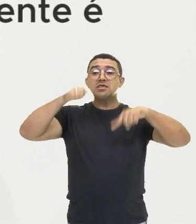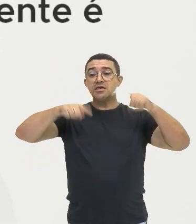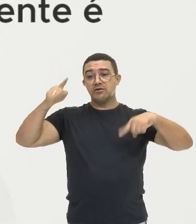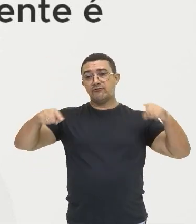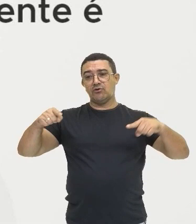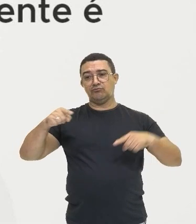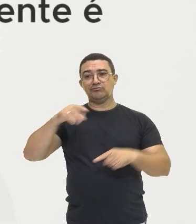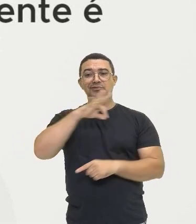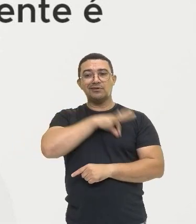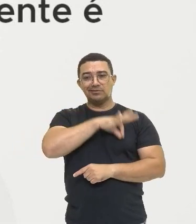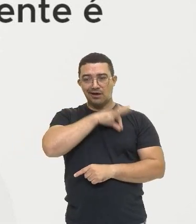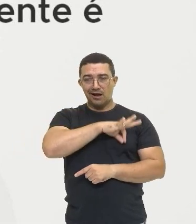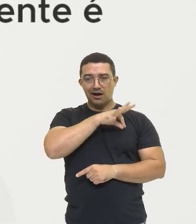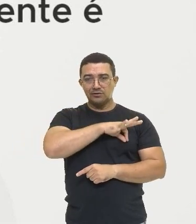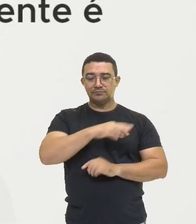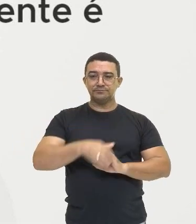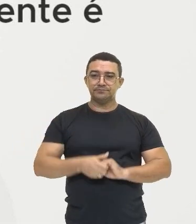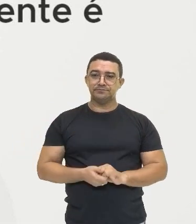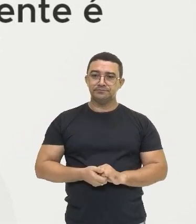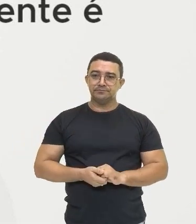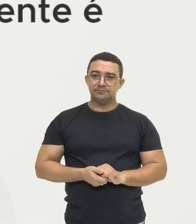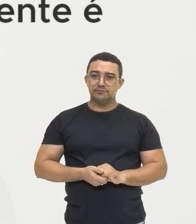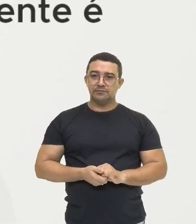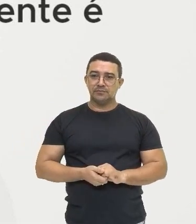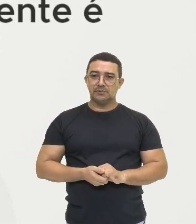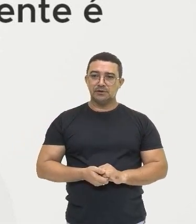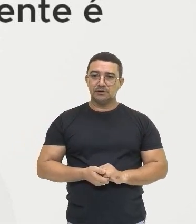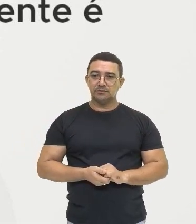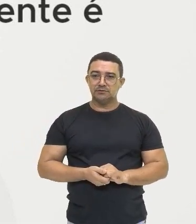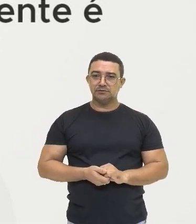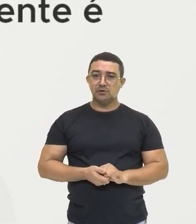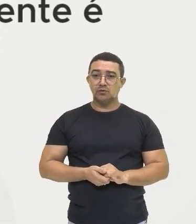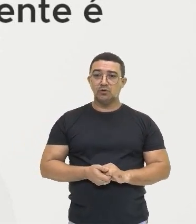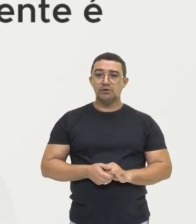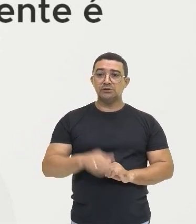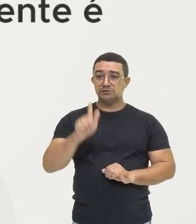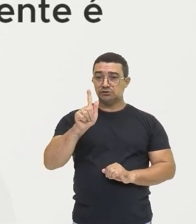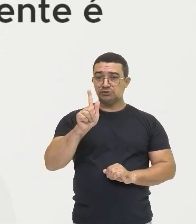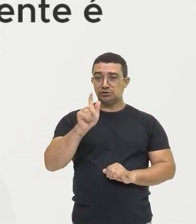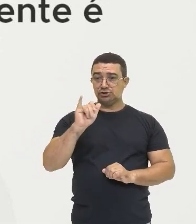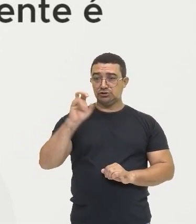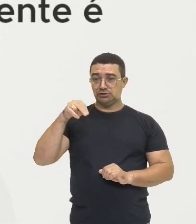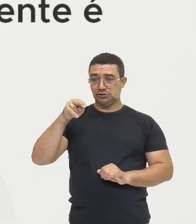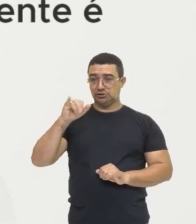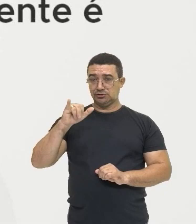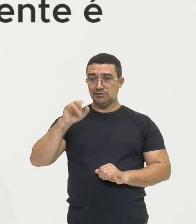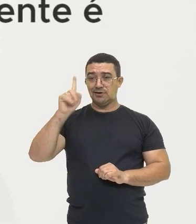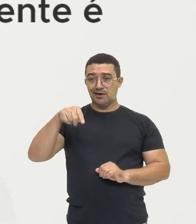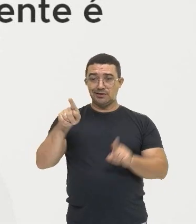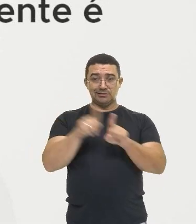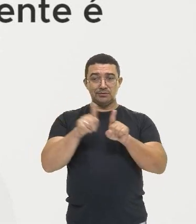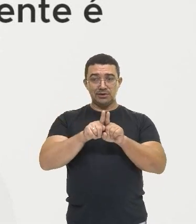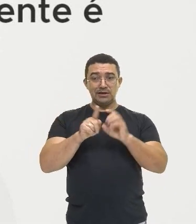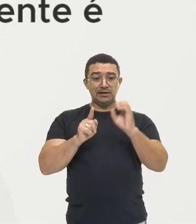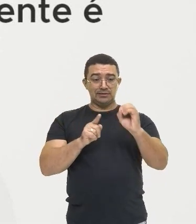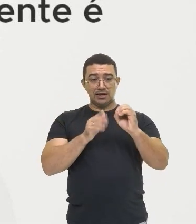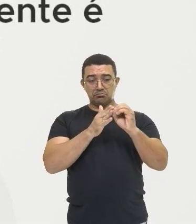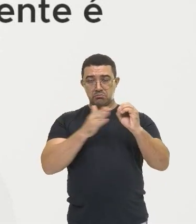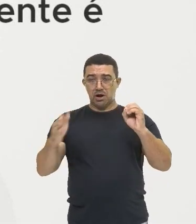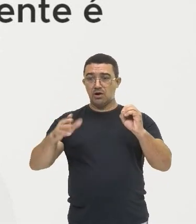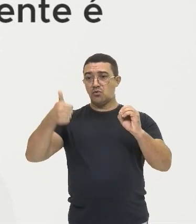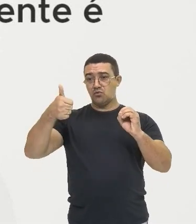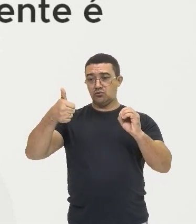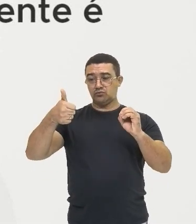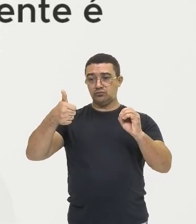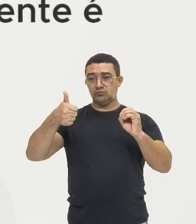bom? Em termos matemáticos, o coeficiente de Gini ele é medido de 0 a 1 também, da mesma forma que o